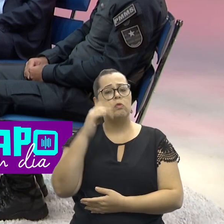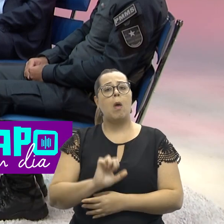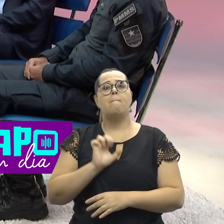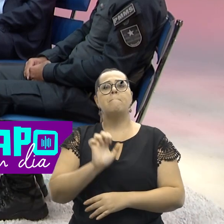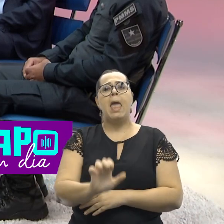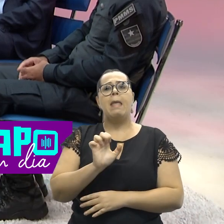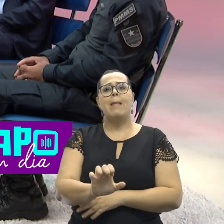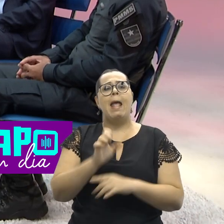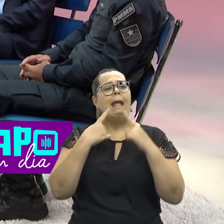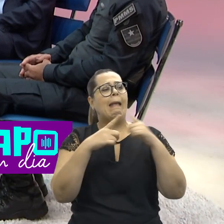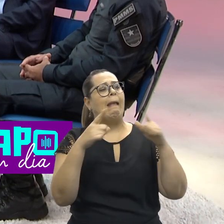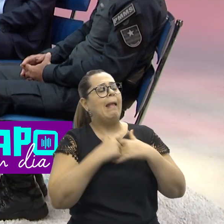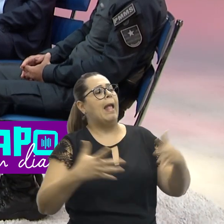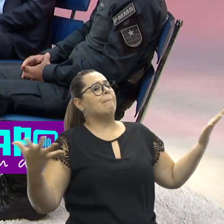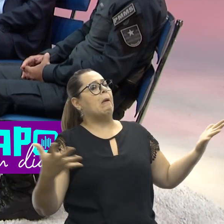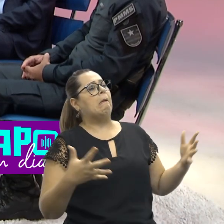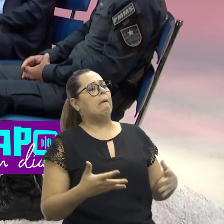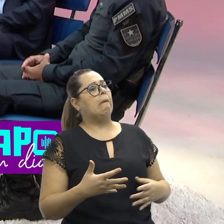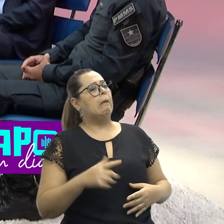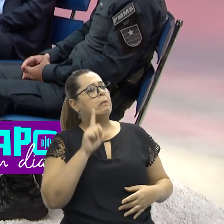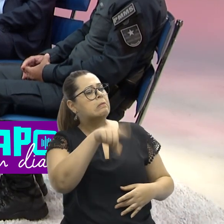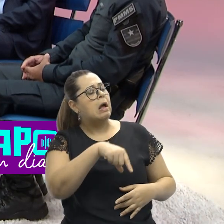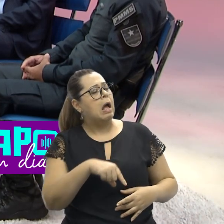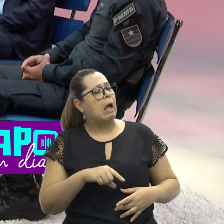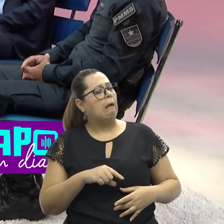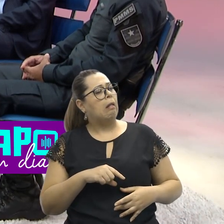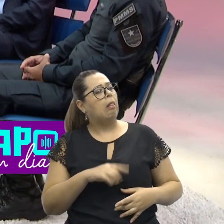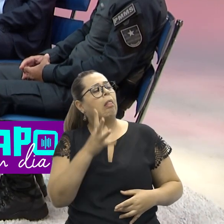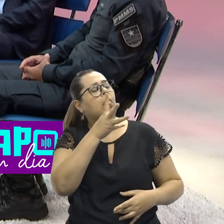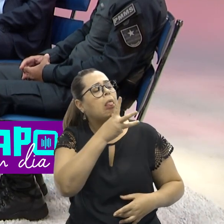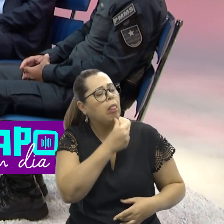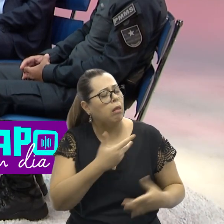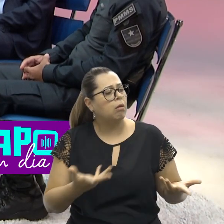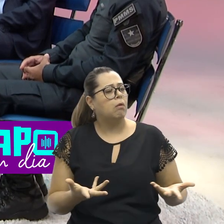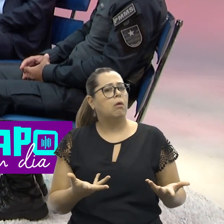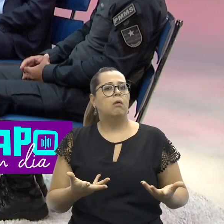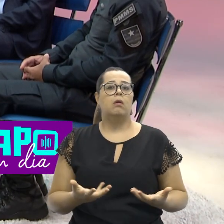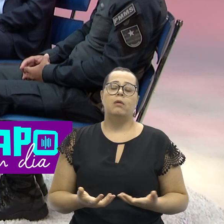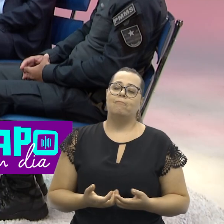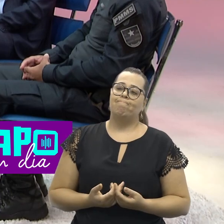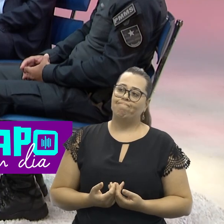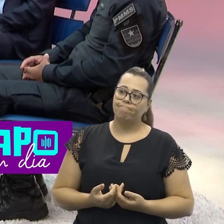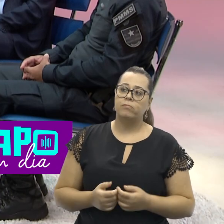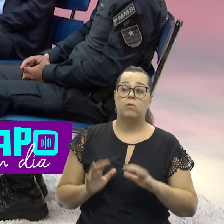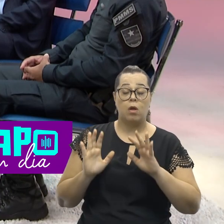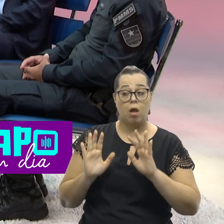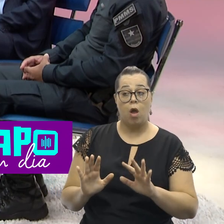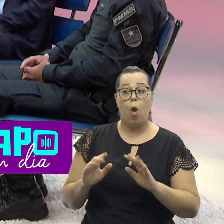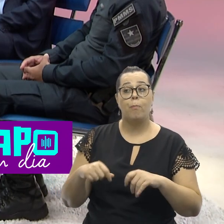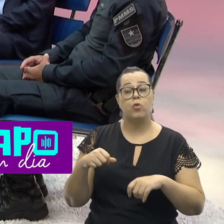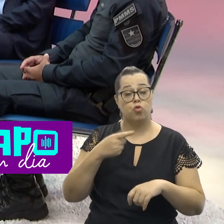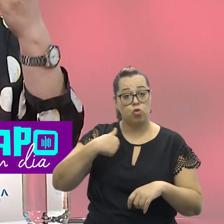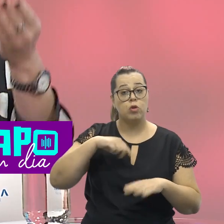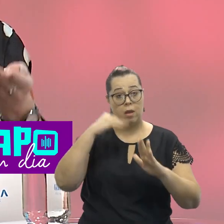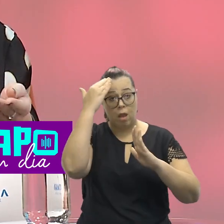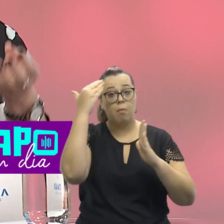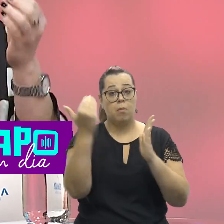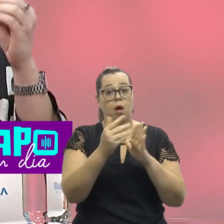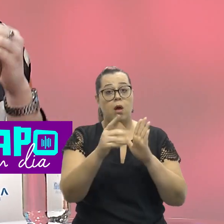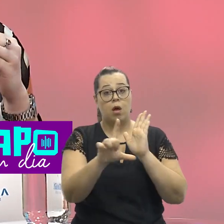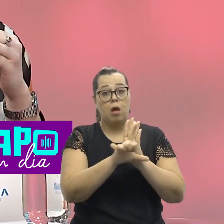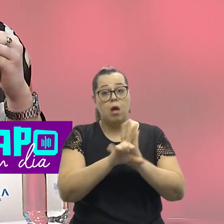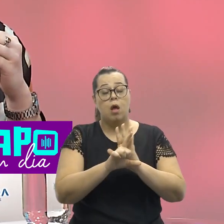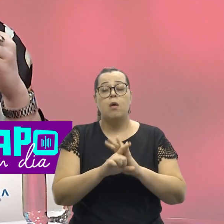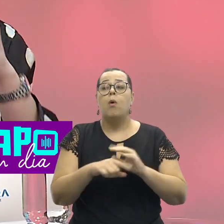passando você pela via. Então, assim, isso tudo ocasiona acidente. Então, por isso